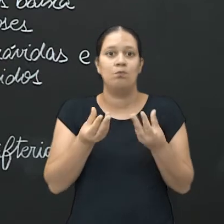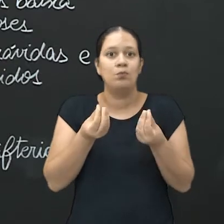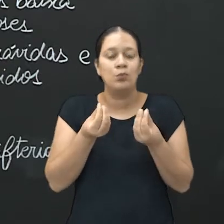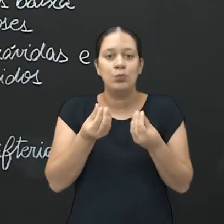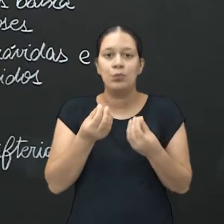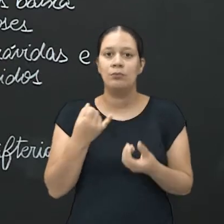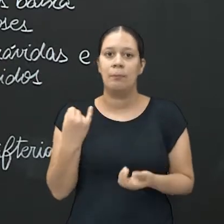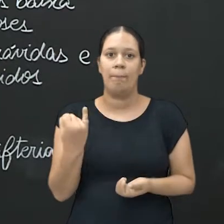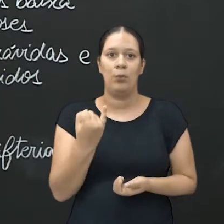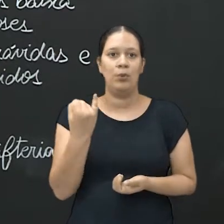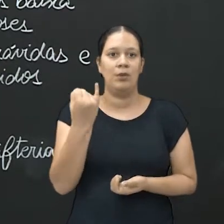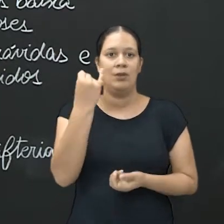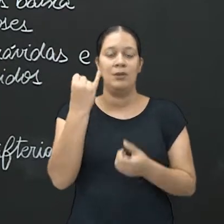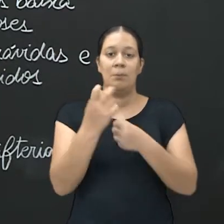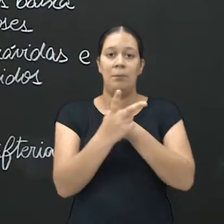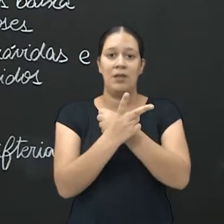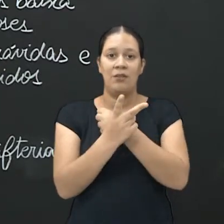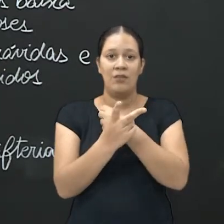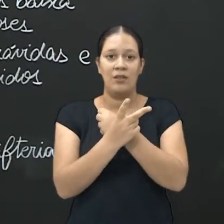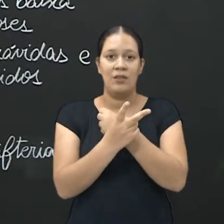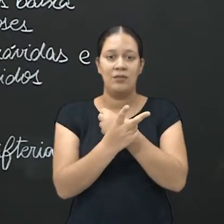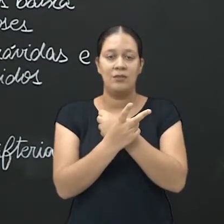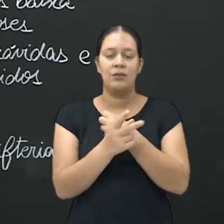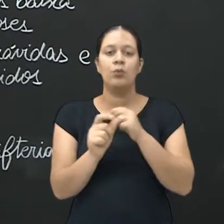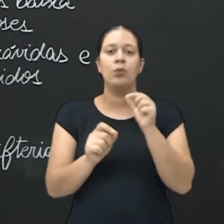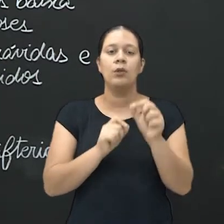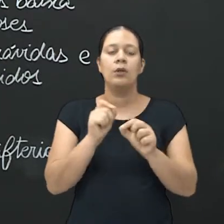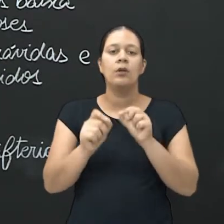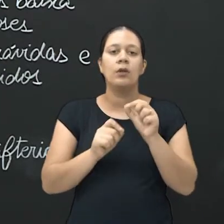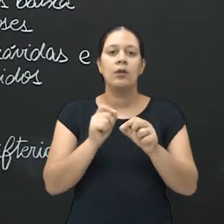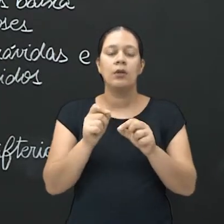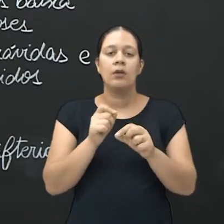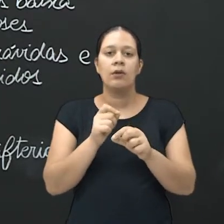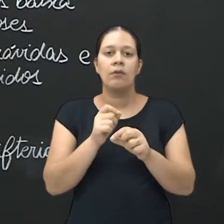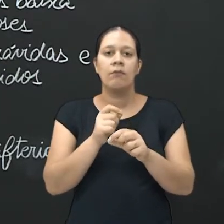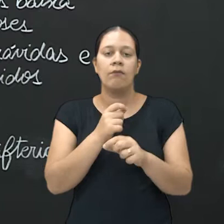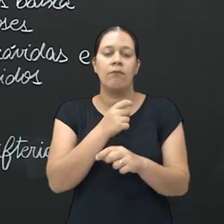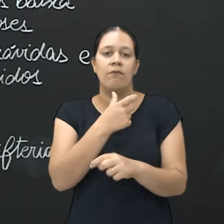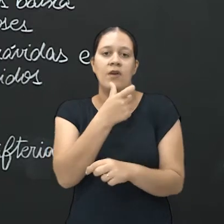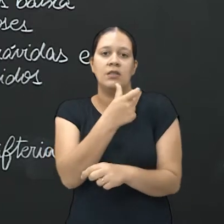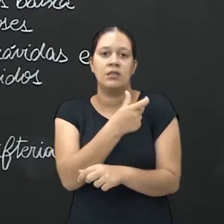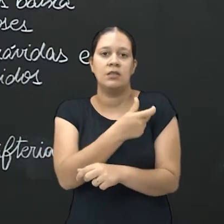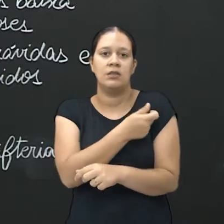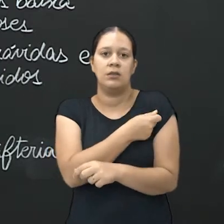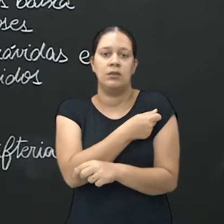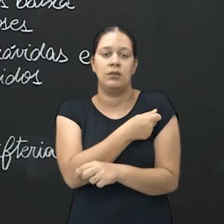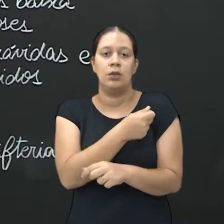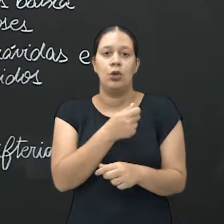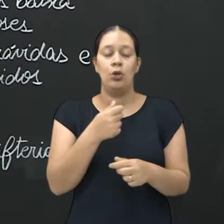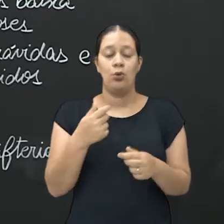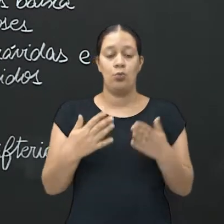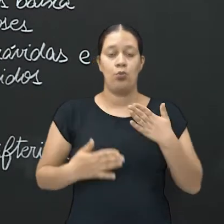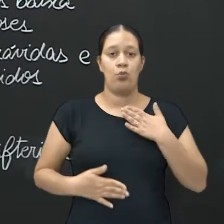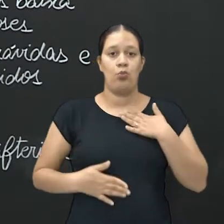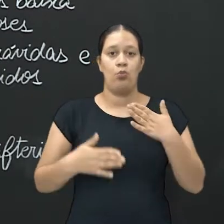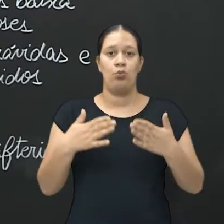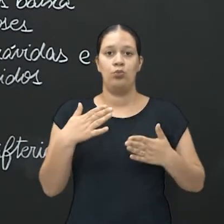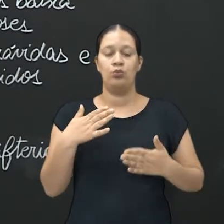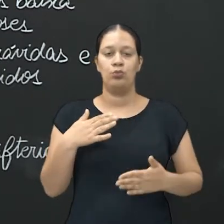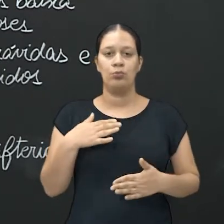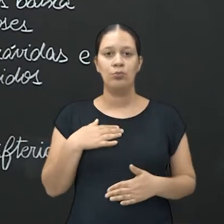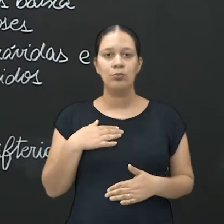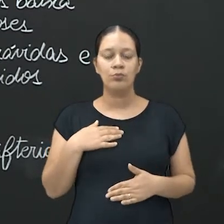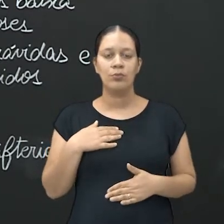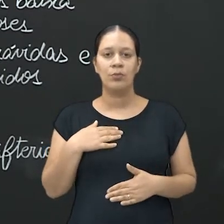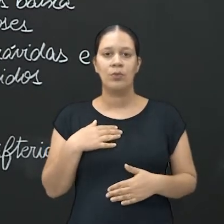de prevenção. Mas tá, o que é a tal da vacina? A vacina é quando o nosso corpo ele recebe um